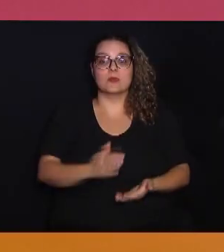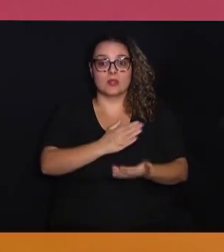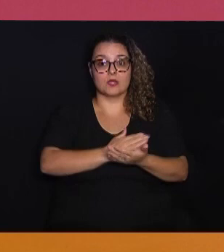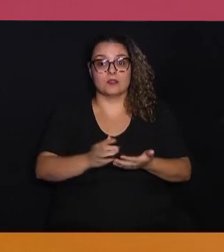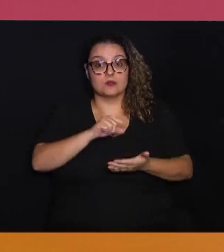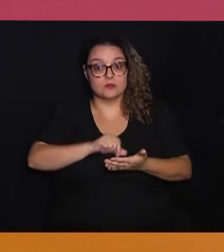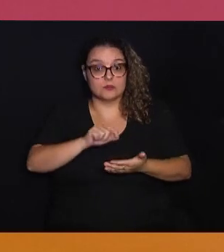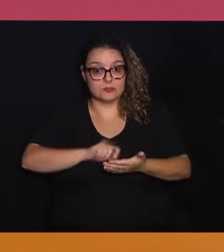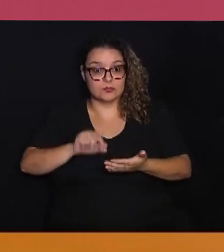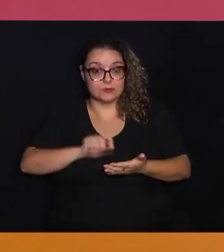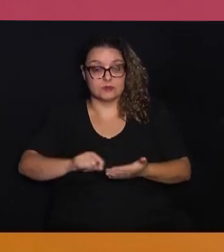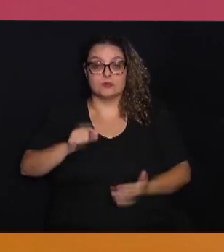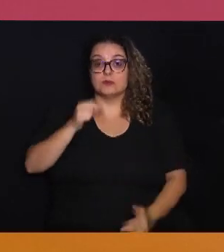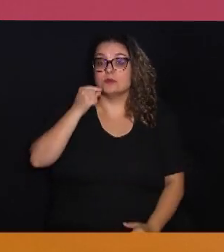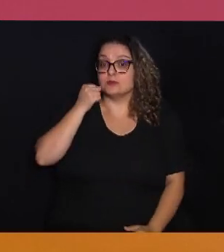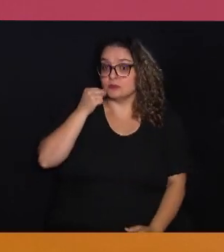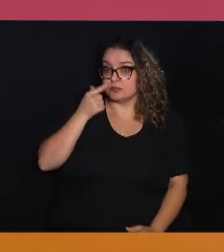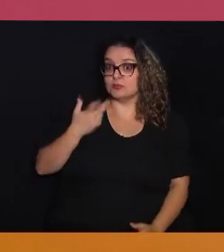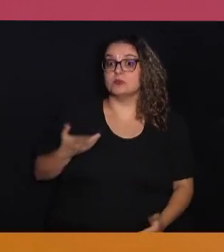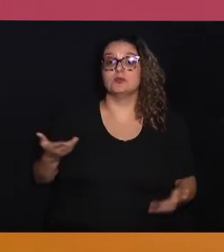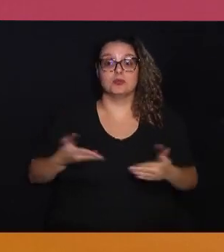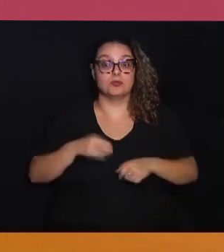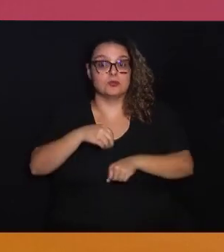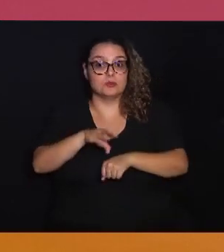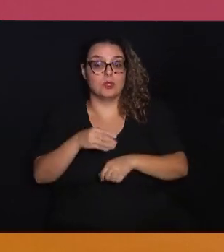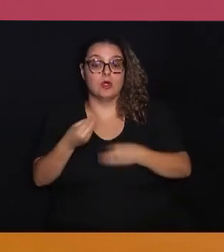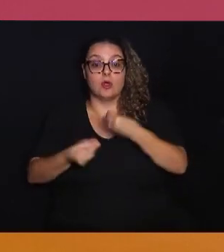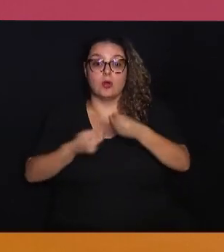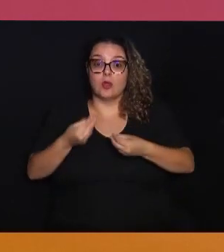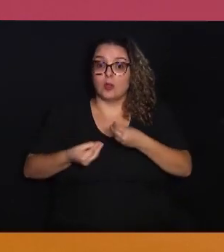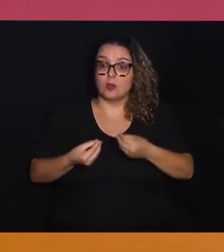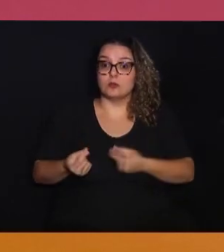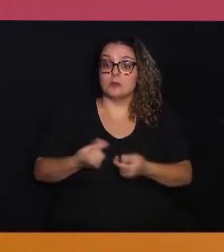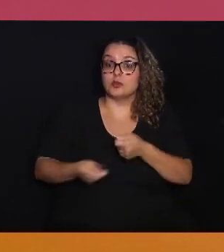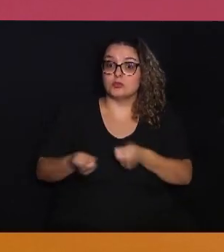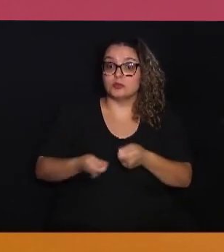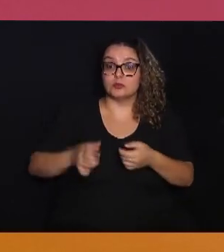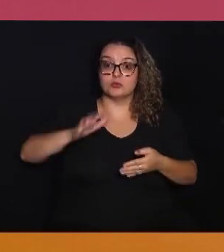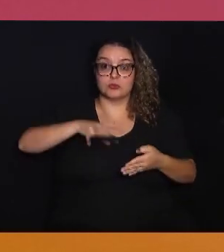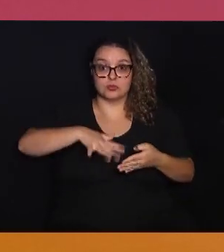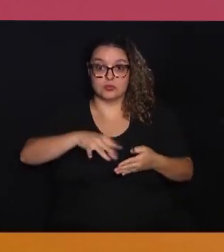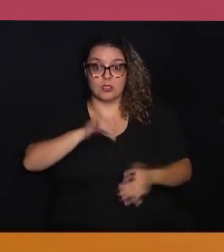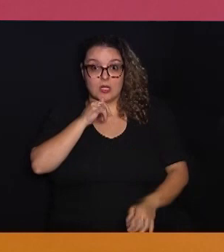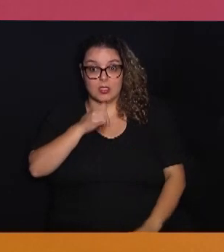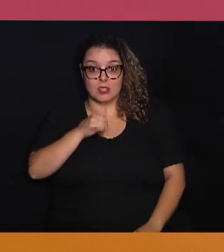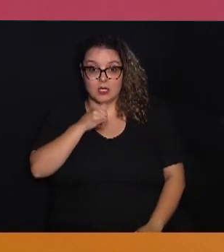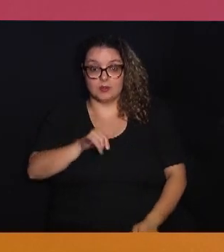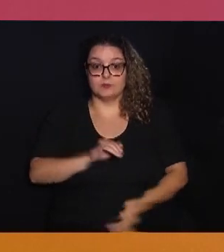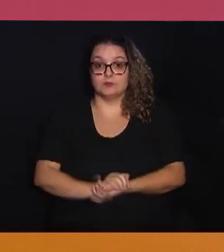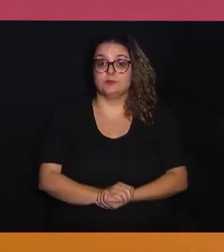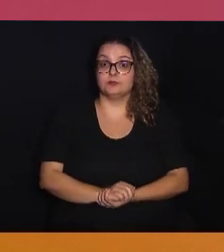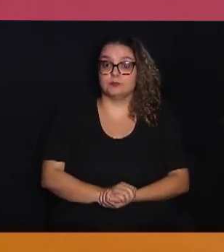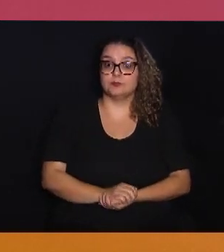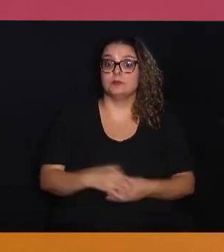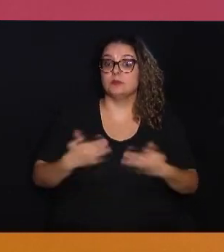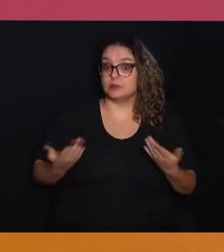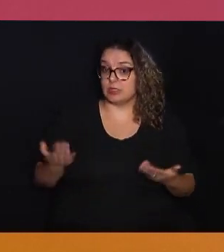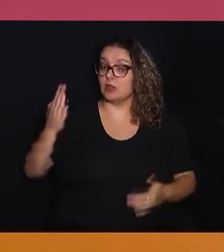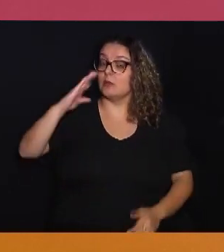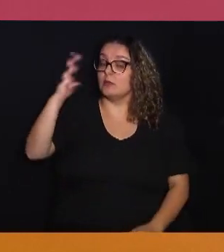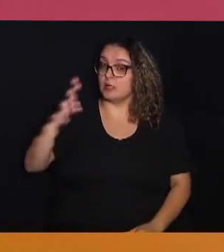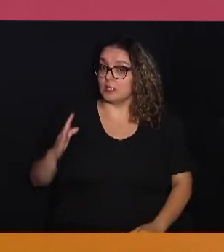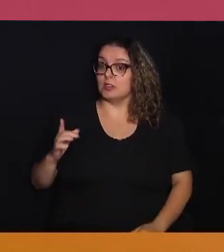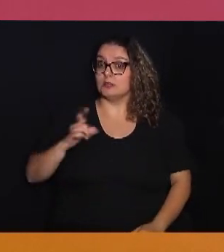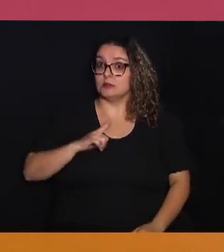Está começando mais um Na Ponta do Lápis e hoje vamos dar dicas de como economizar na conta da energia elétrica, já